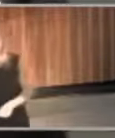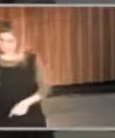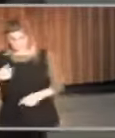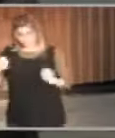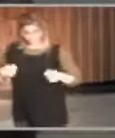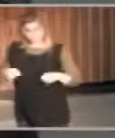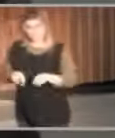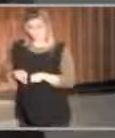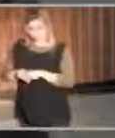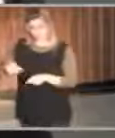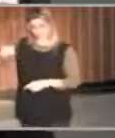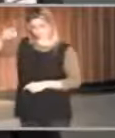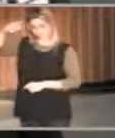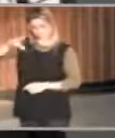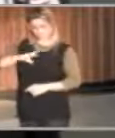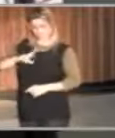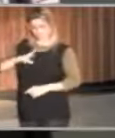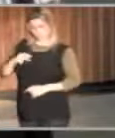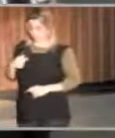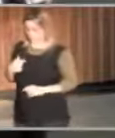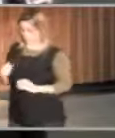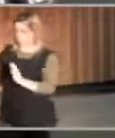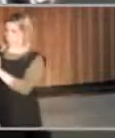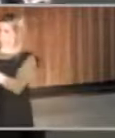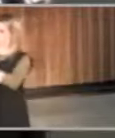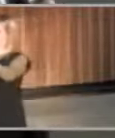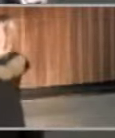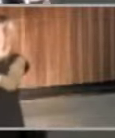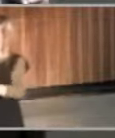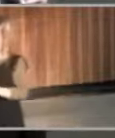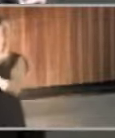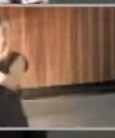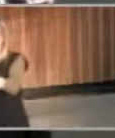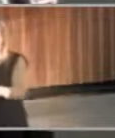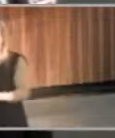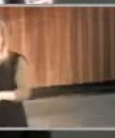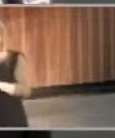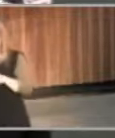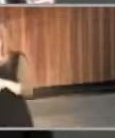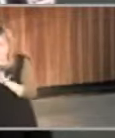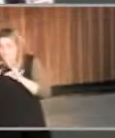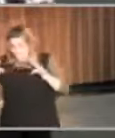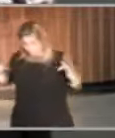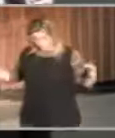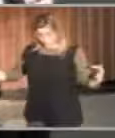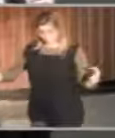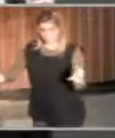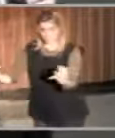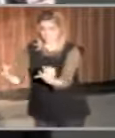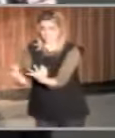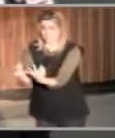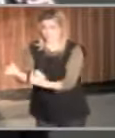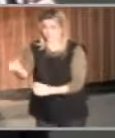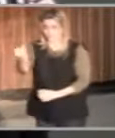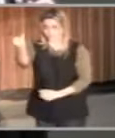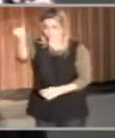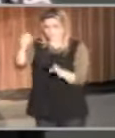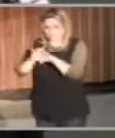com Deus mas se a família não for o centro da